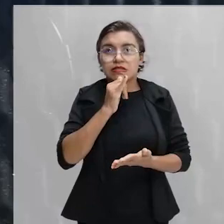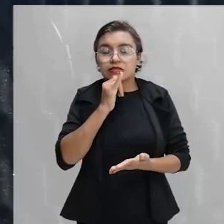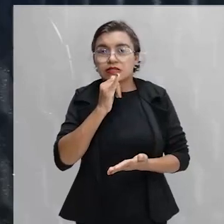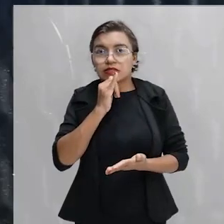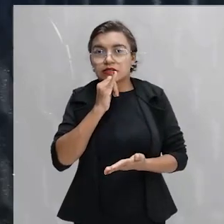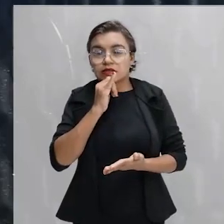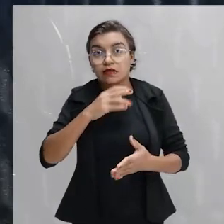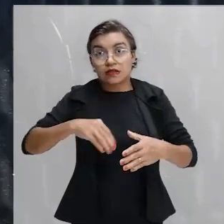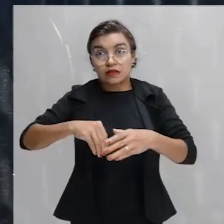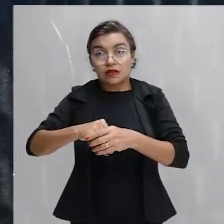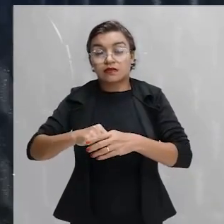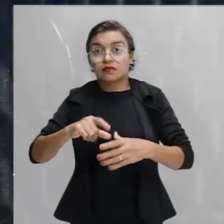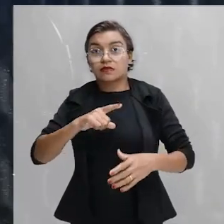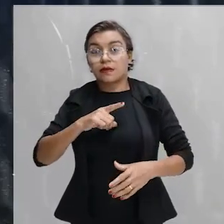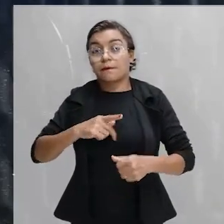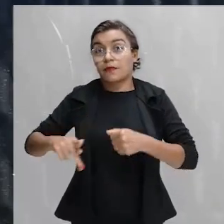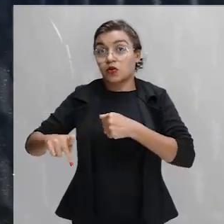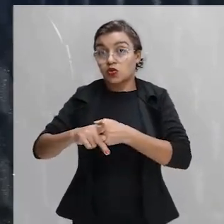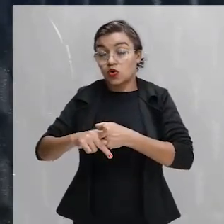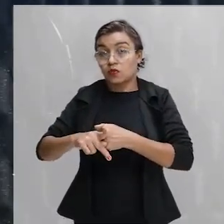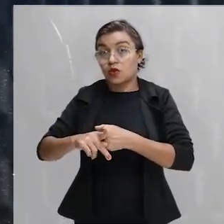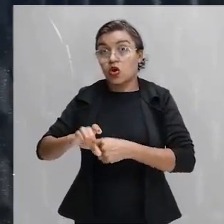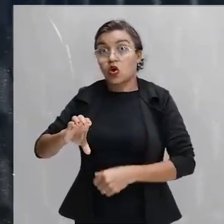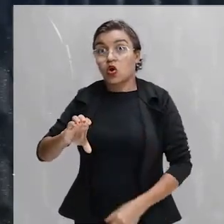pronomes e não por conjunções, certo?